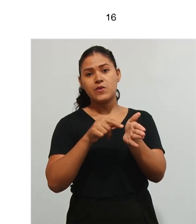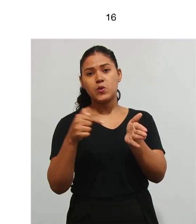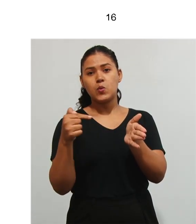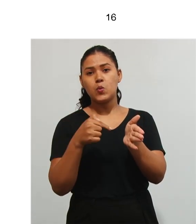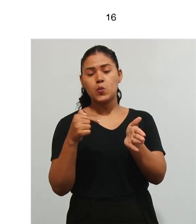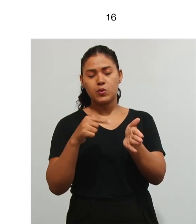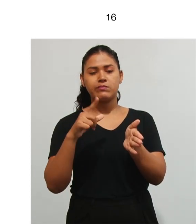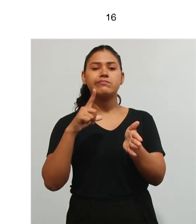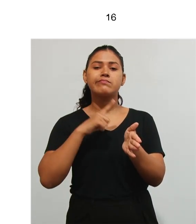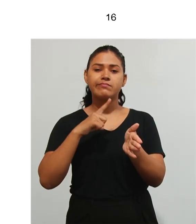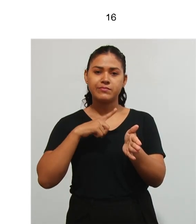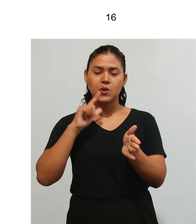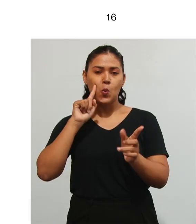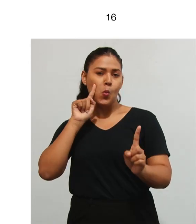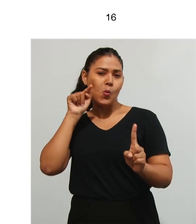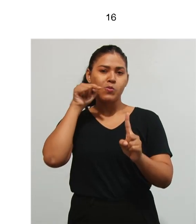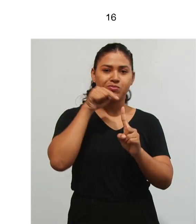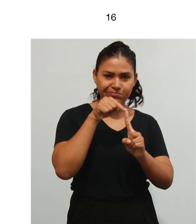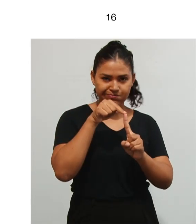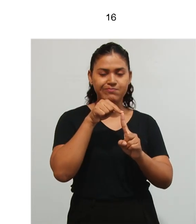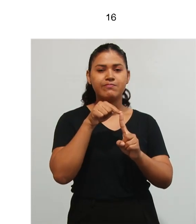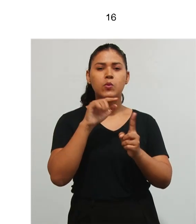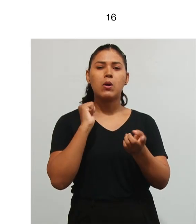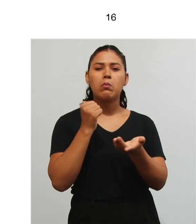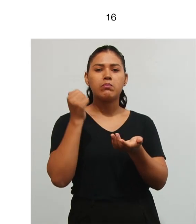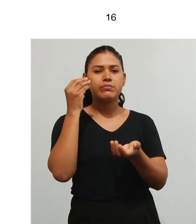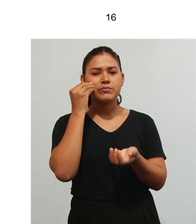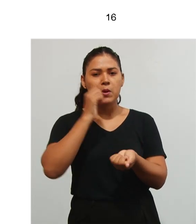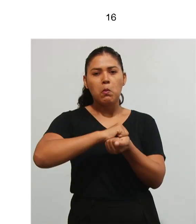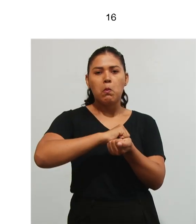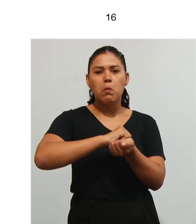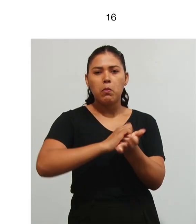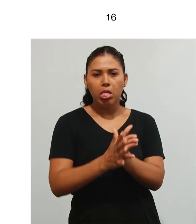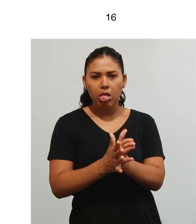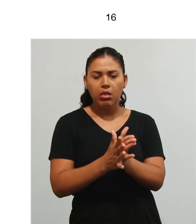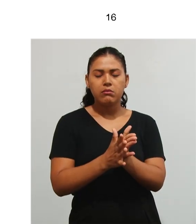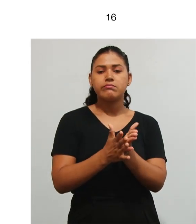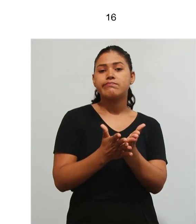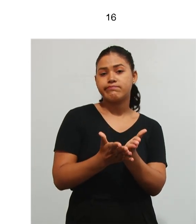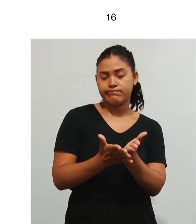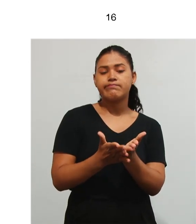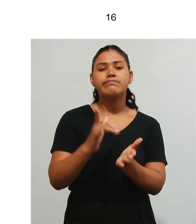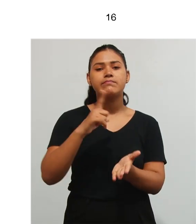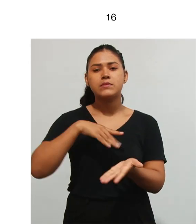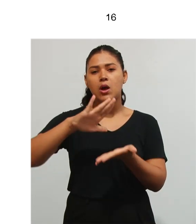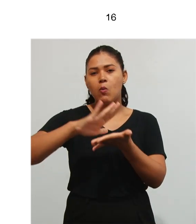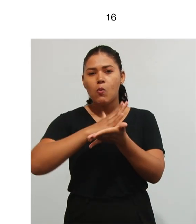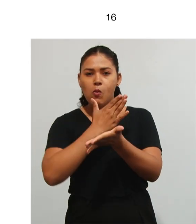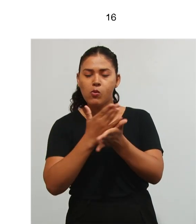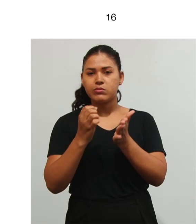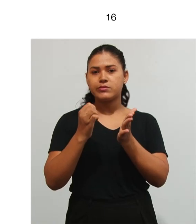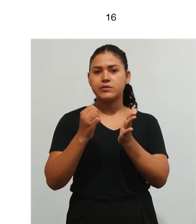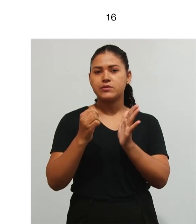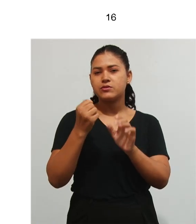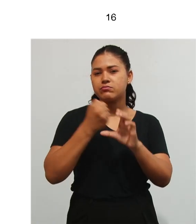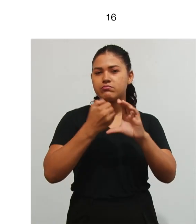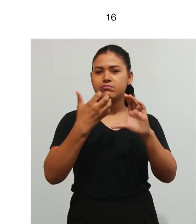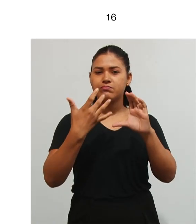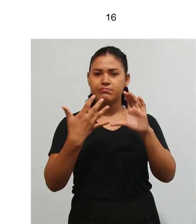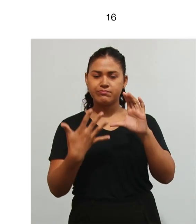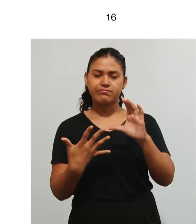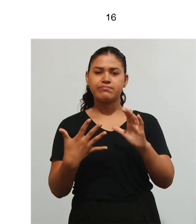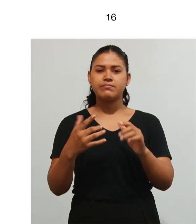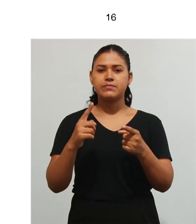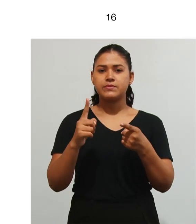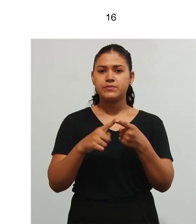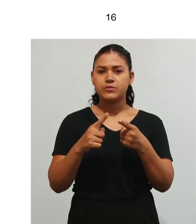uma necessidade destrutiva, né? Então geralmente ele tem alguns comportamentos inadequados,